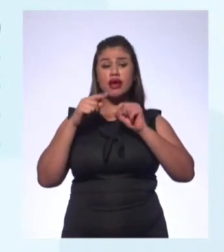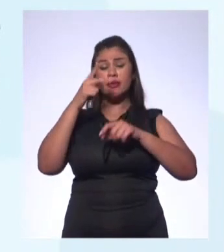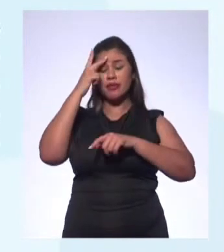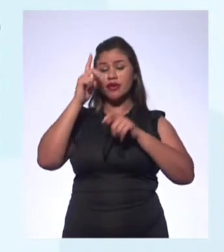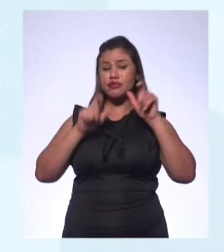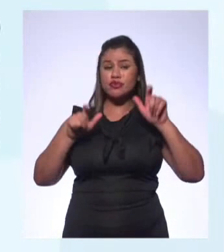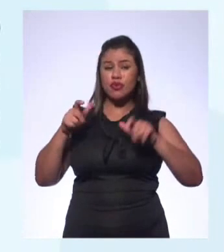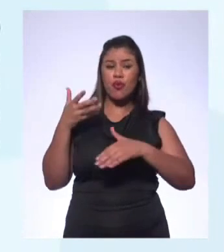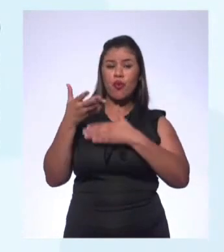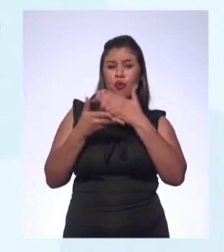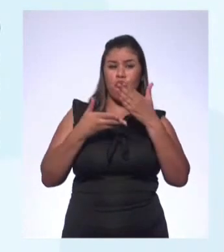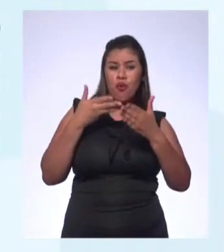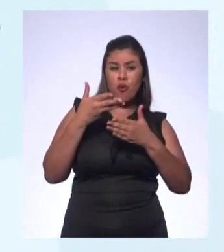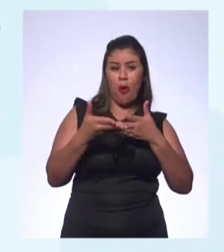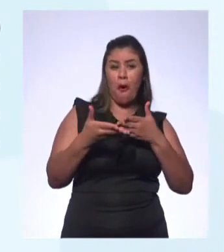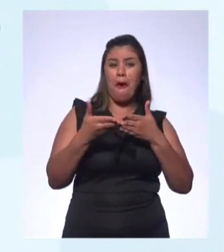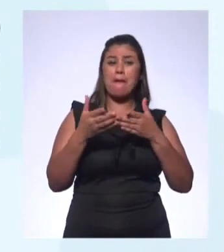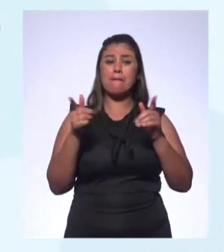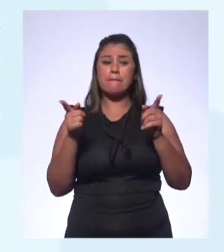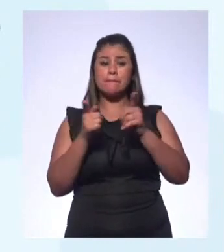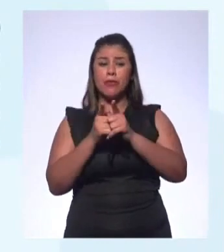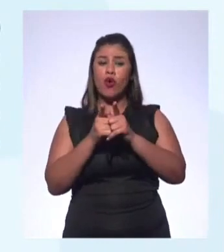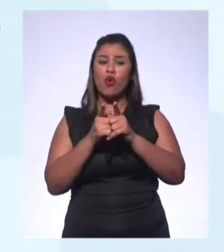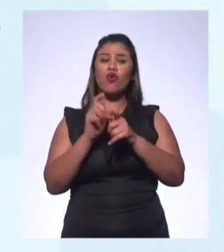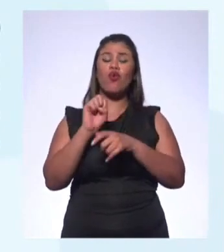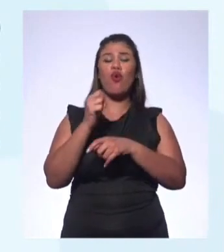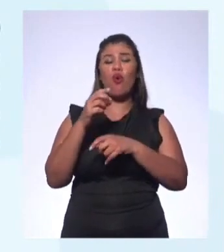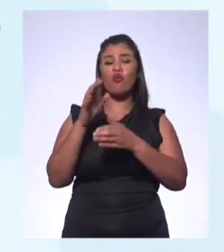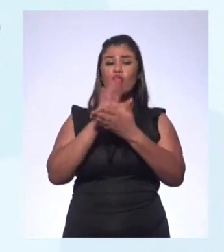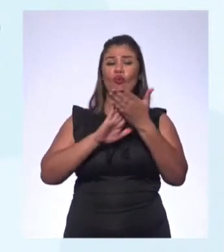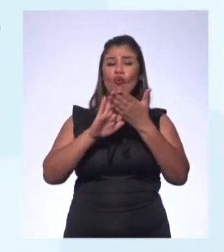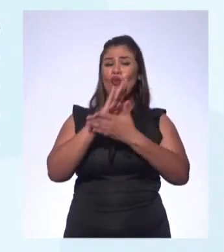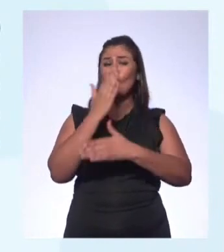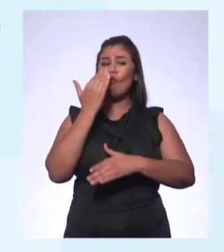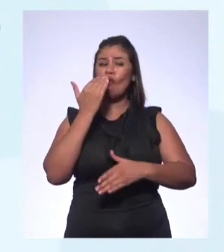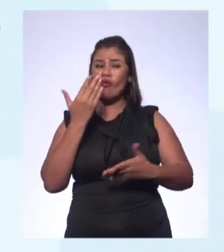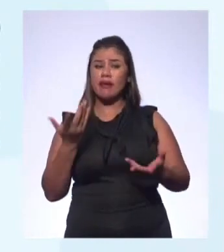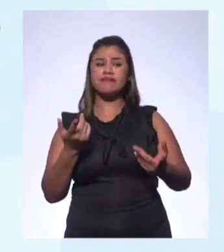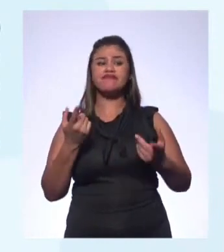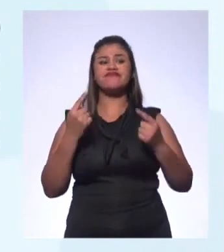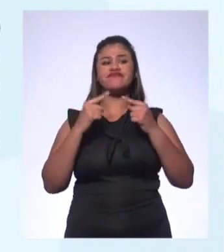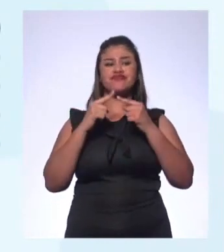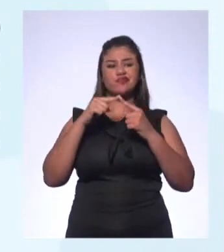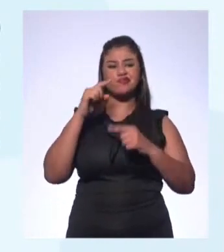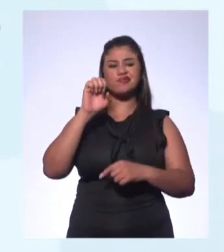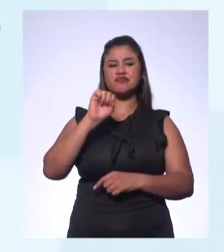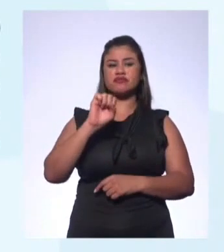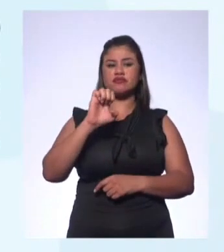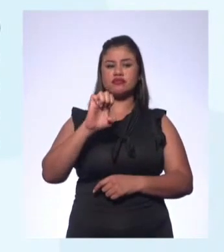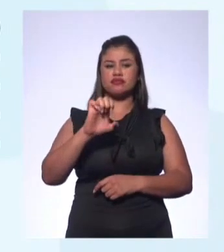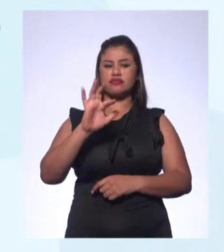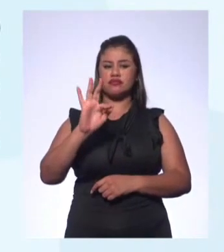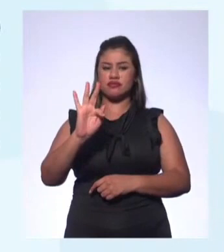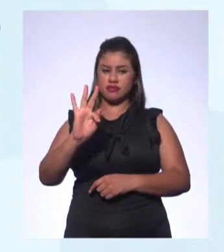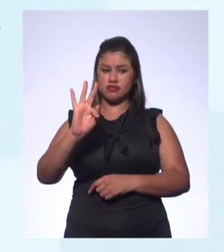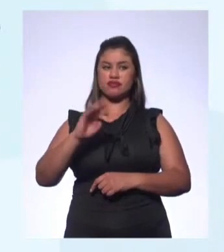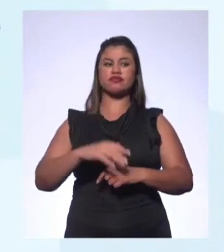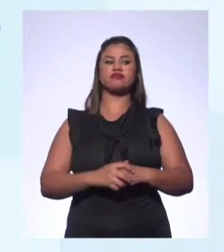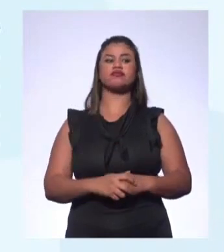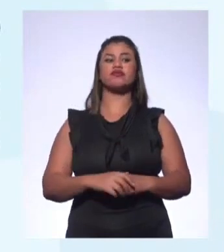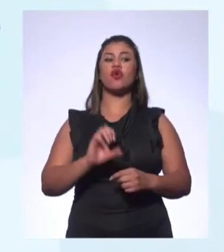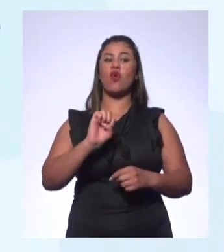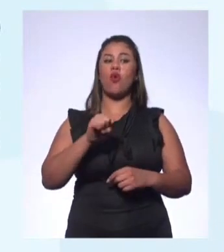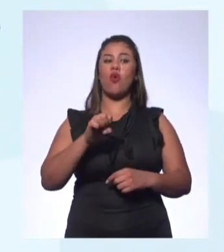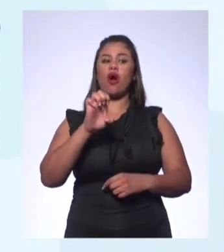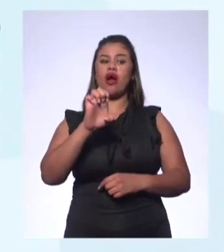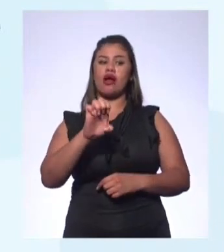cuidadores, com pouco ou nenhum alimento durante o trajeto. Instituições como Save Elephant Foundation, não sei se eu li certo, ou